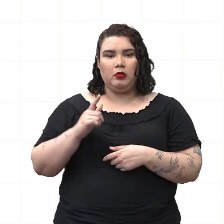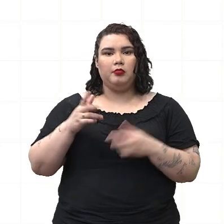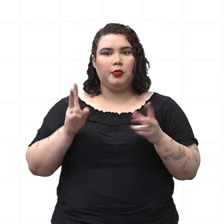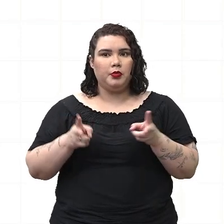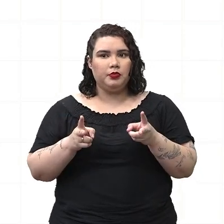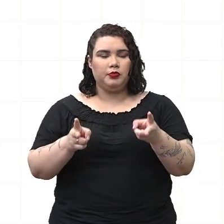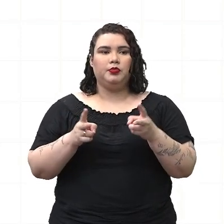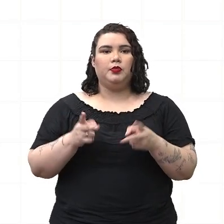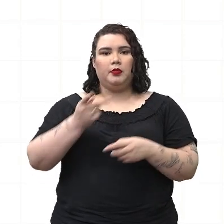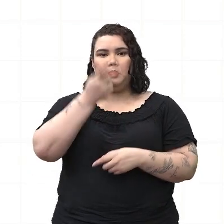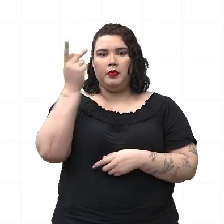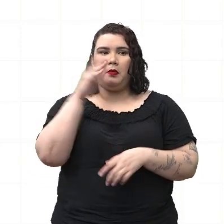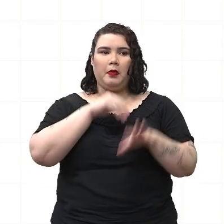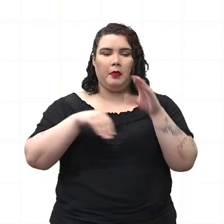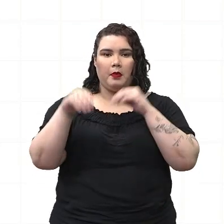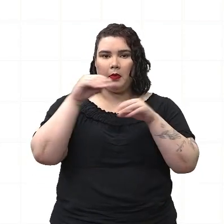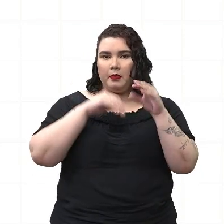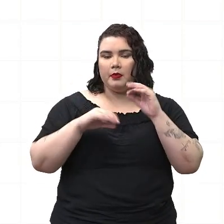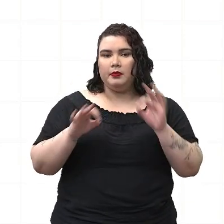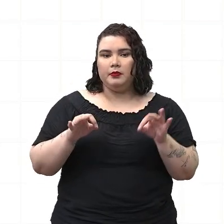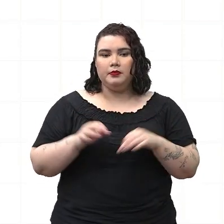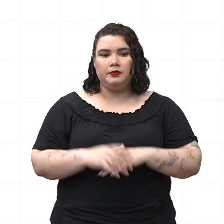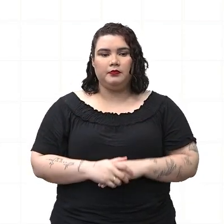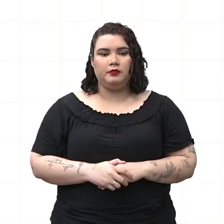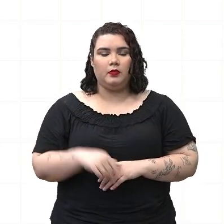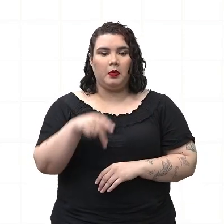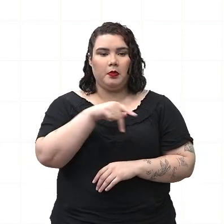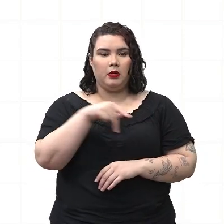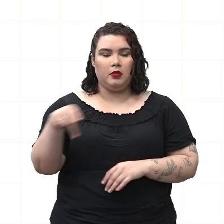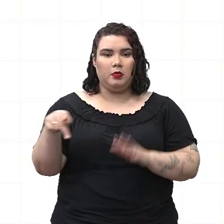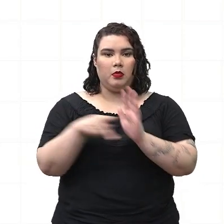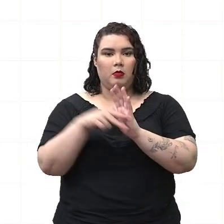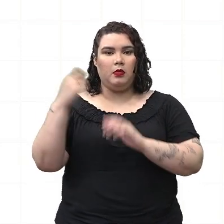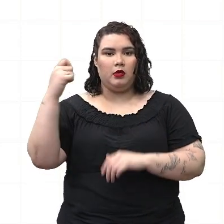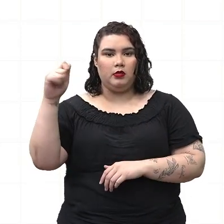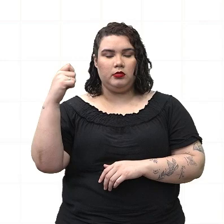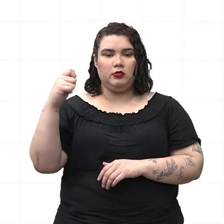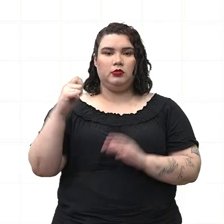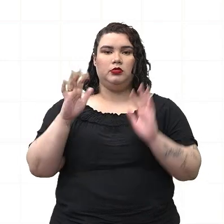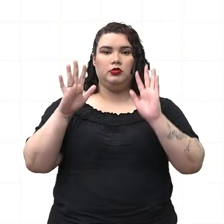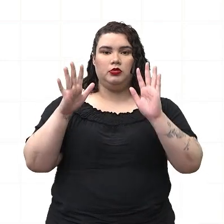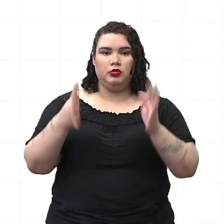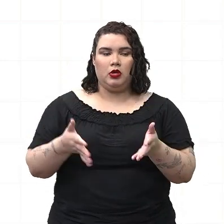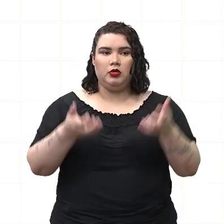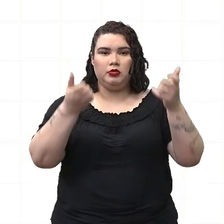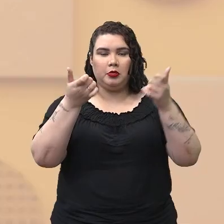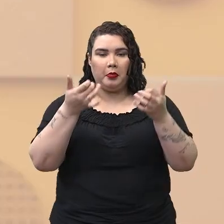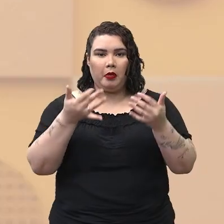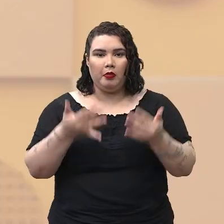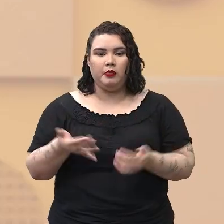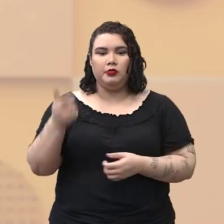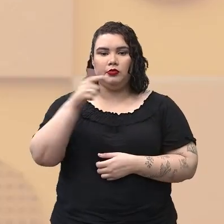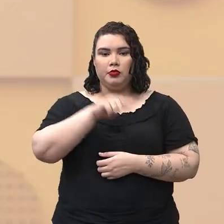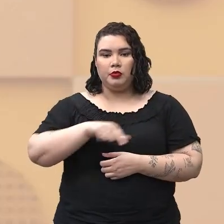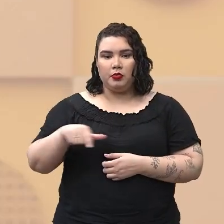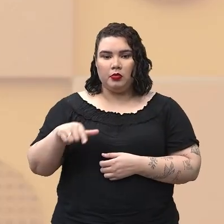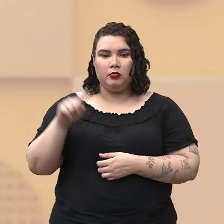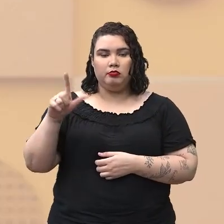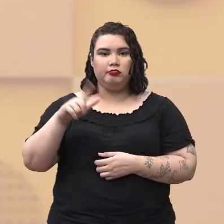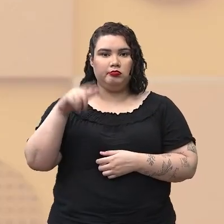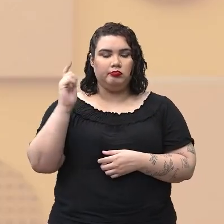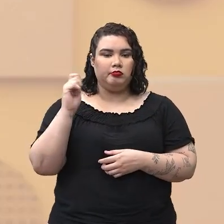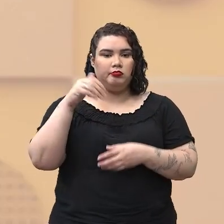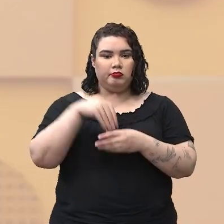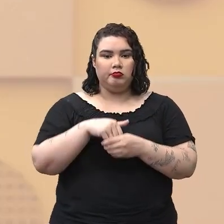que pareça, né? Ainda é um assunto. O presidente atual da Argentina já veio com essa história aí, né? Ele foi eleito